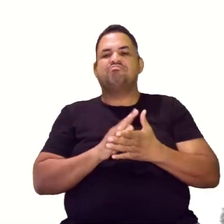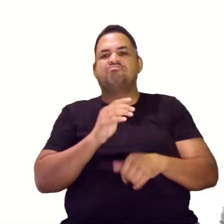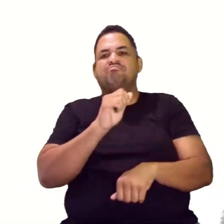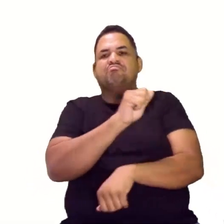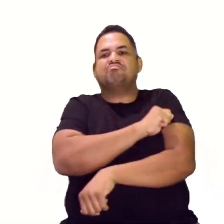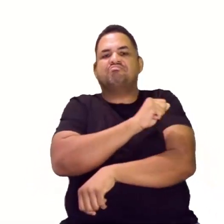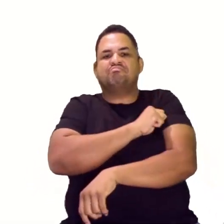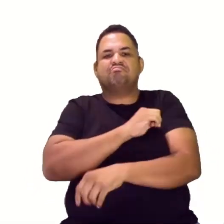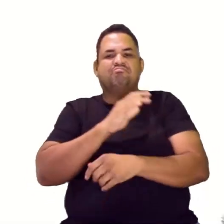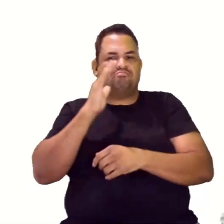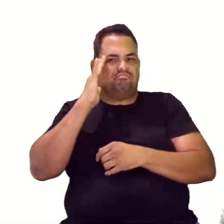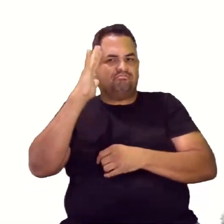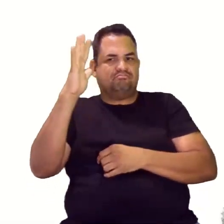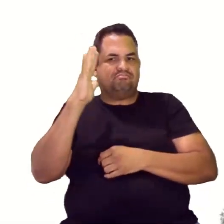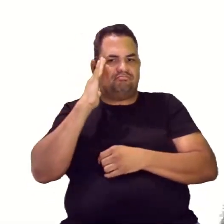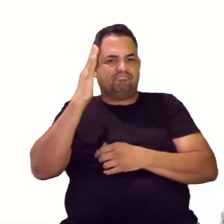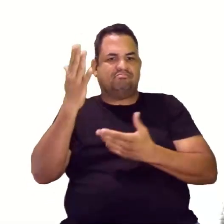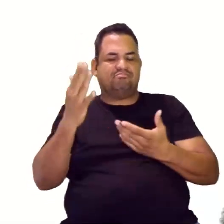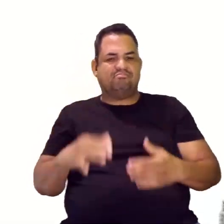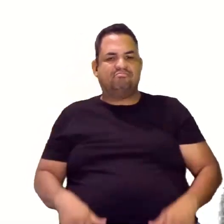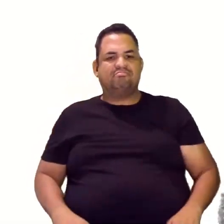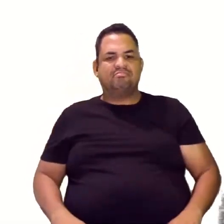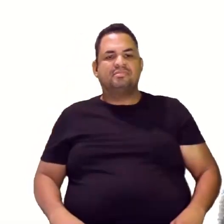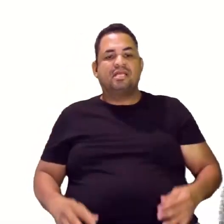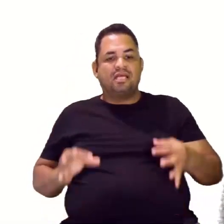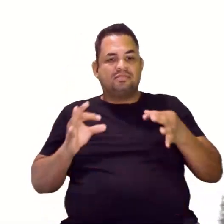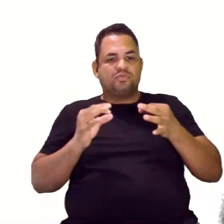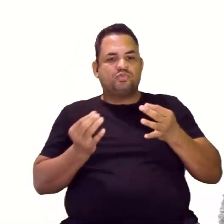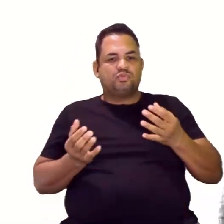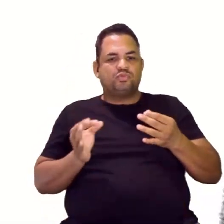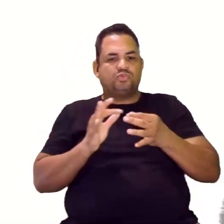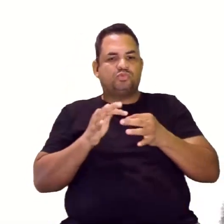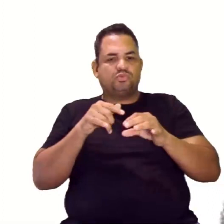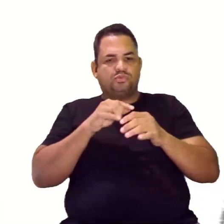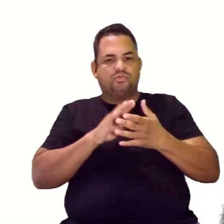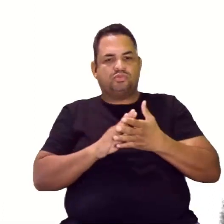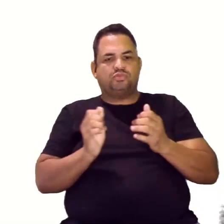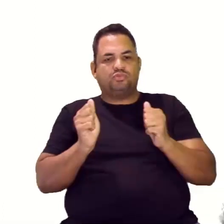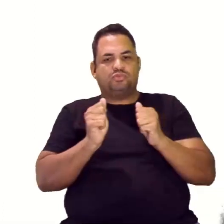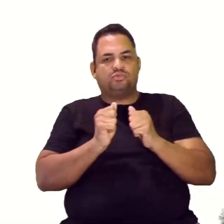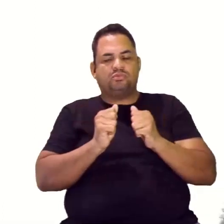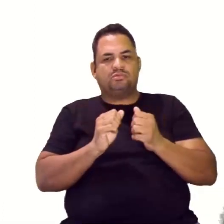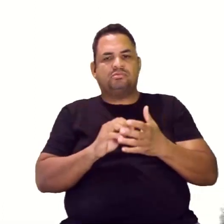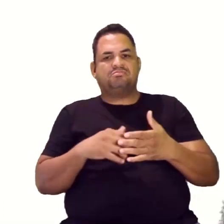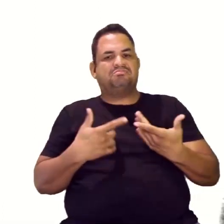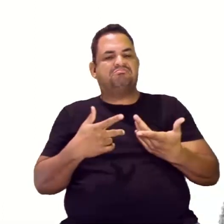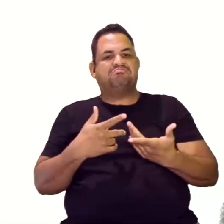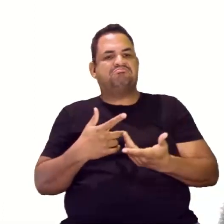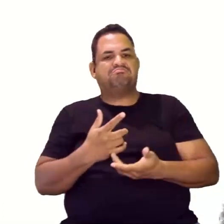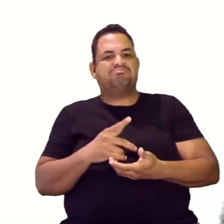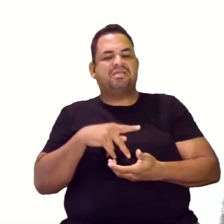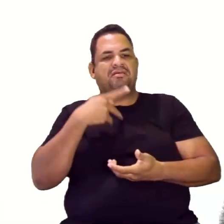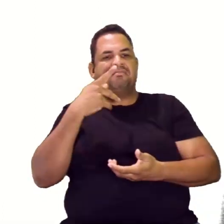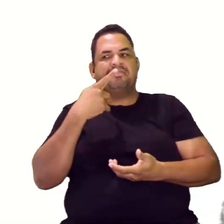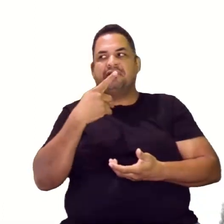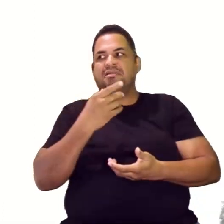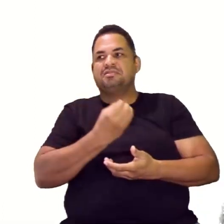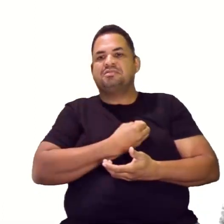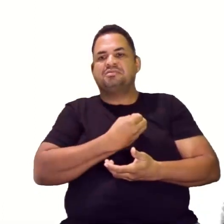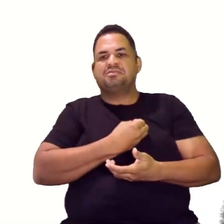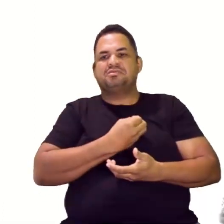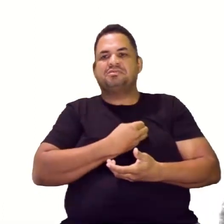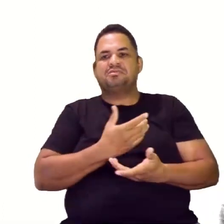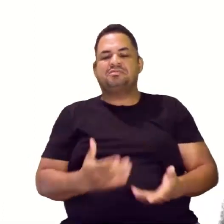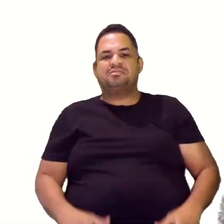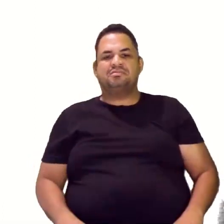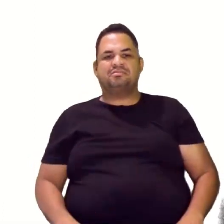Sim, alguns, né? Só alguns. Então fica na interseção. Alguns são distraídos. Só alguns. Não está falando de valores aqui, então não está dizendo quantos